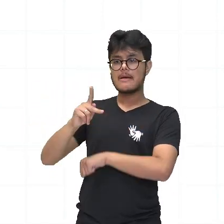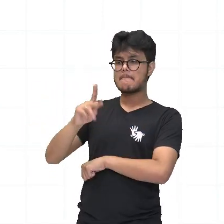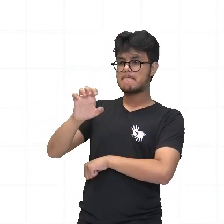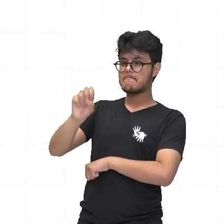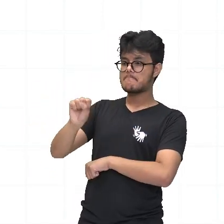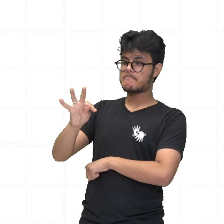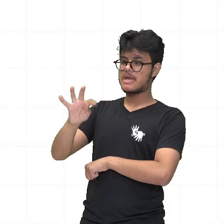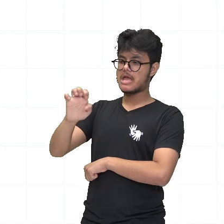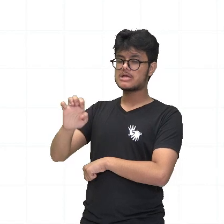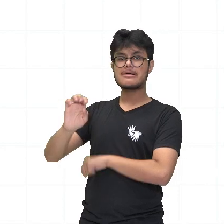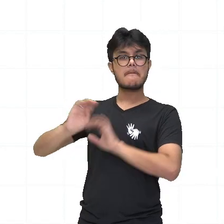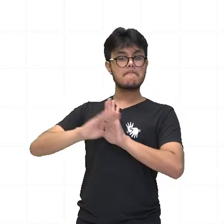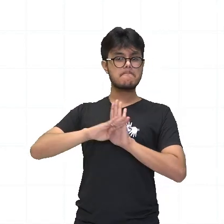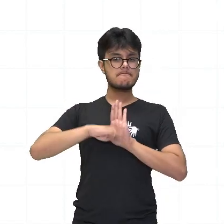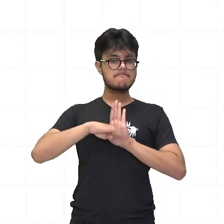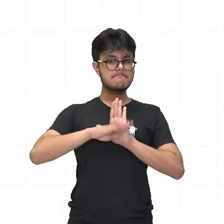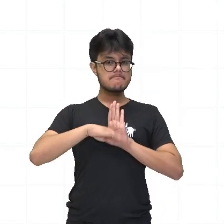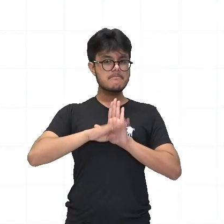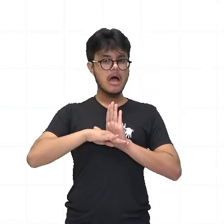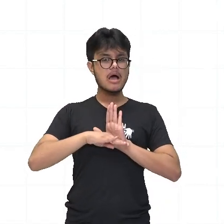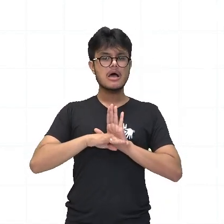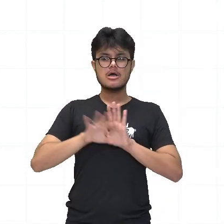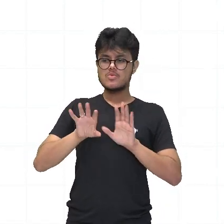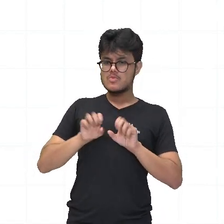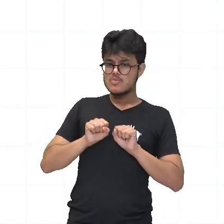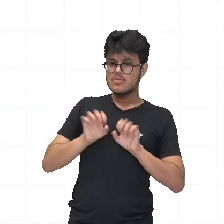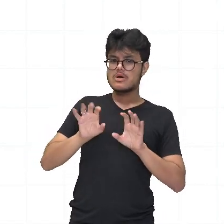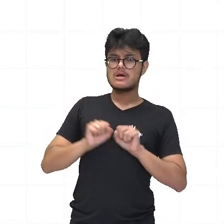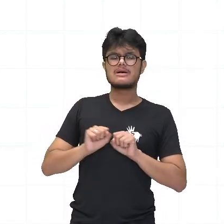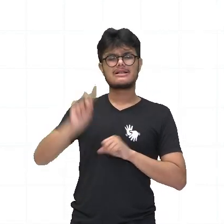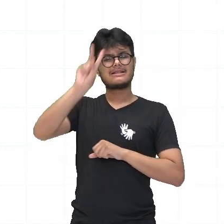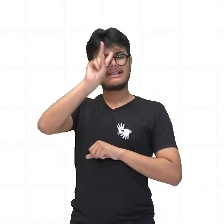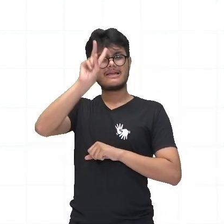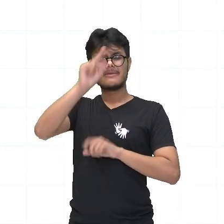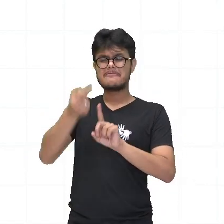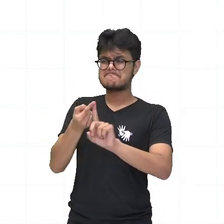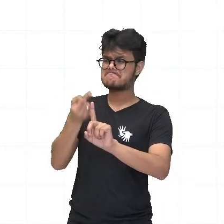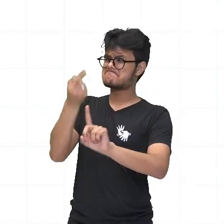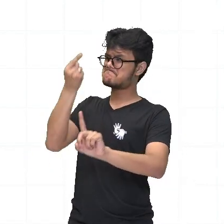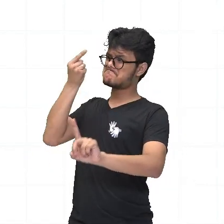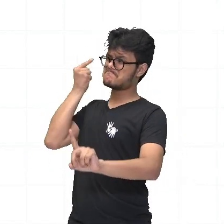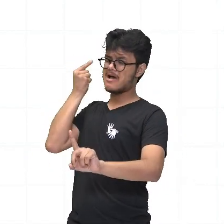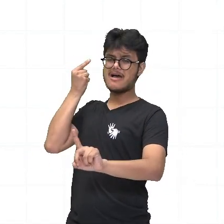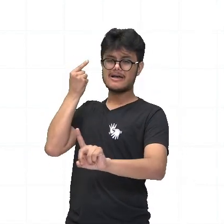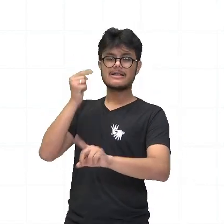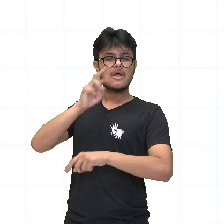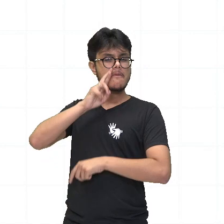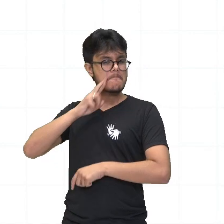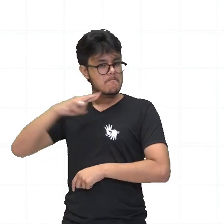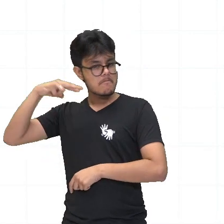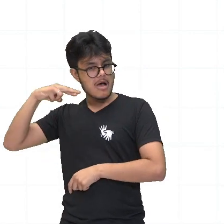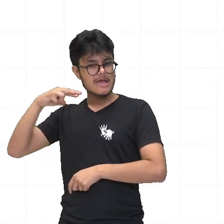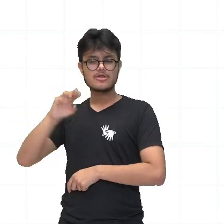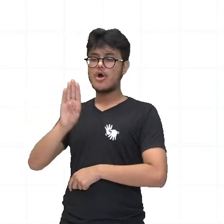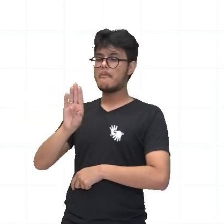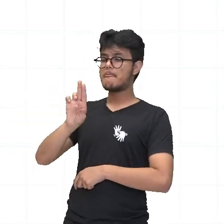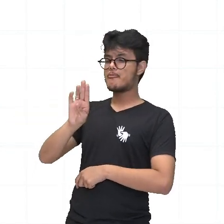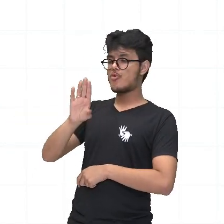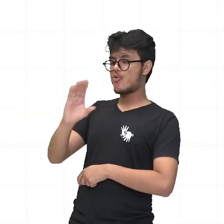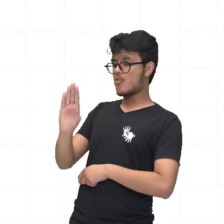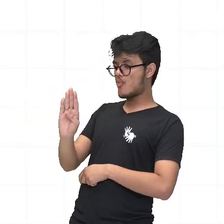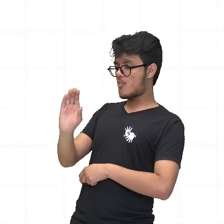ali um tipo de bactéria, né? Lembrando ali da peste bubônica, né? Que é bastante conhecida aí nos livros de história. Então ela